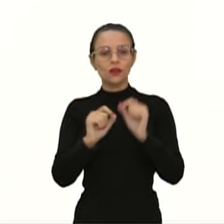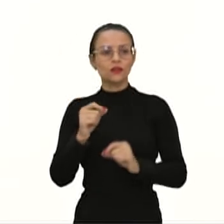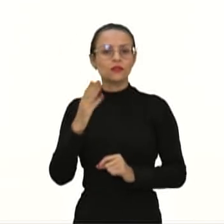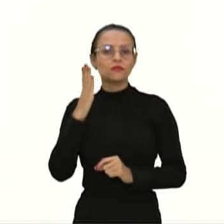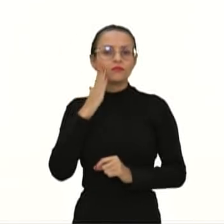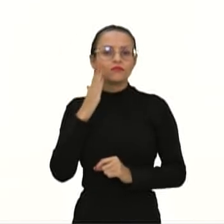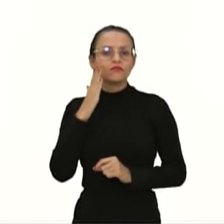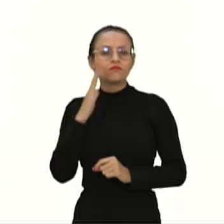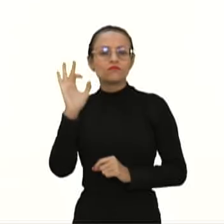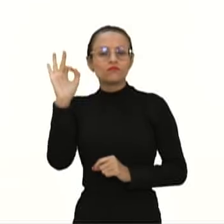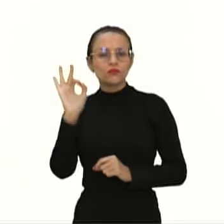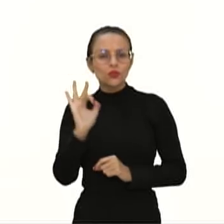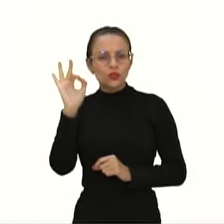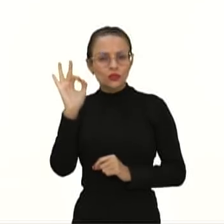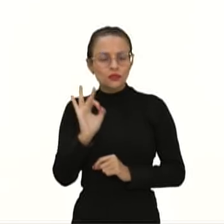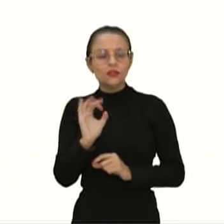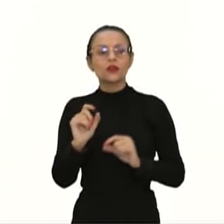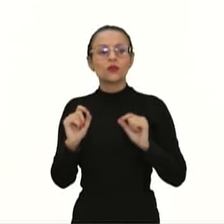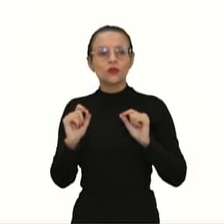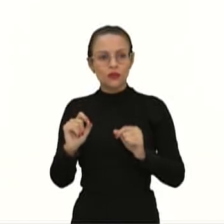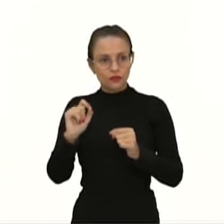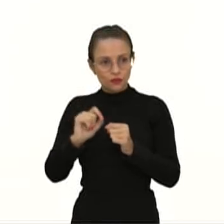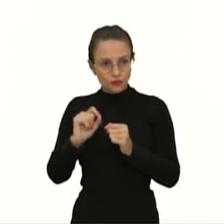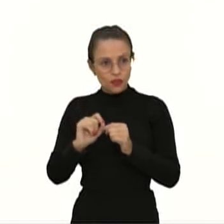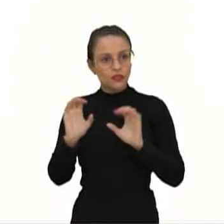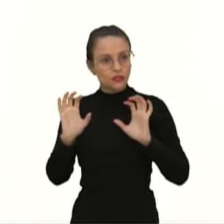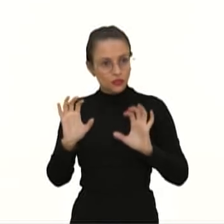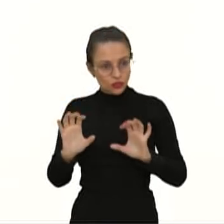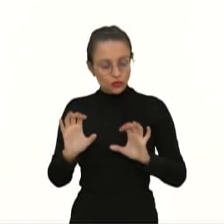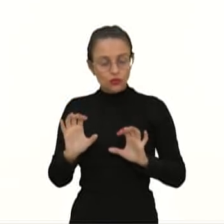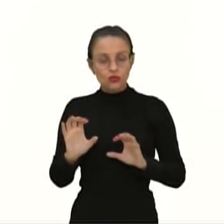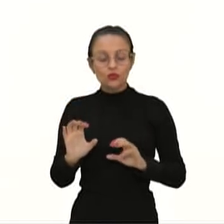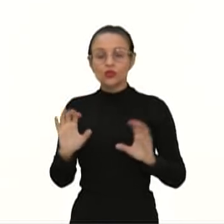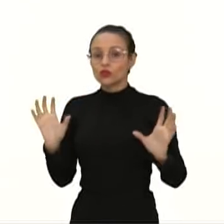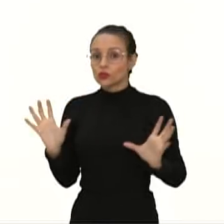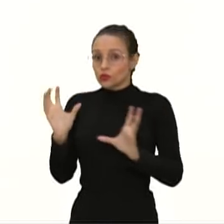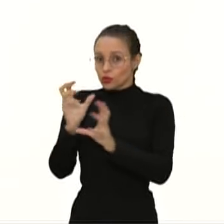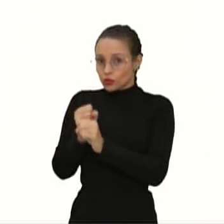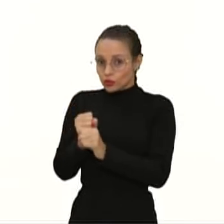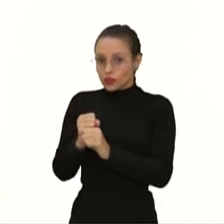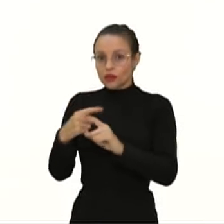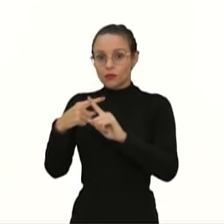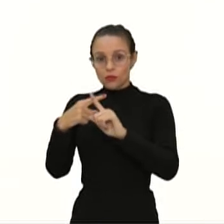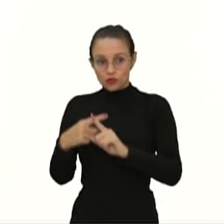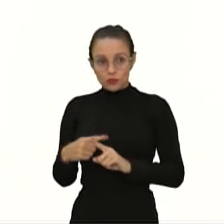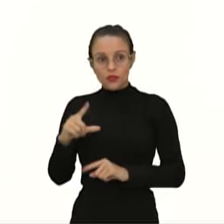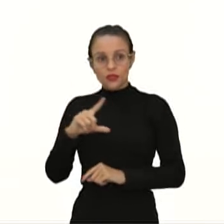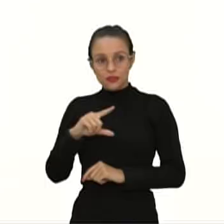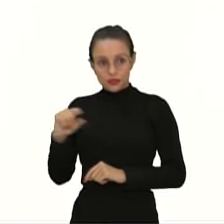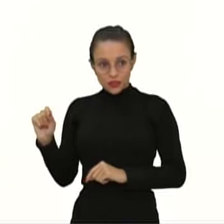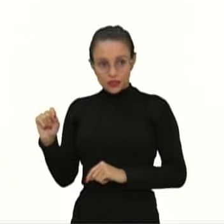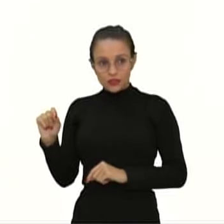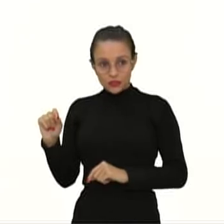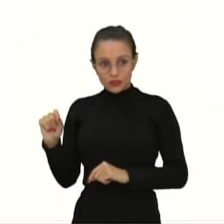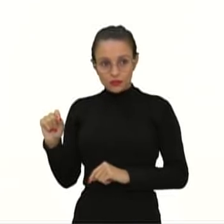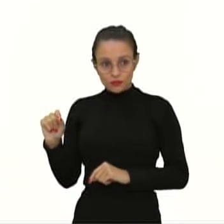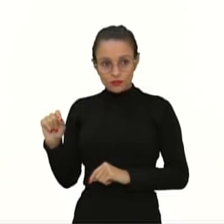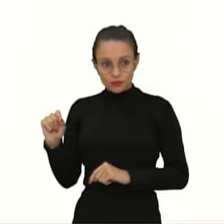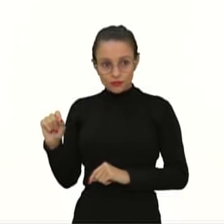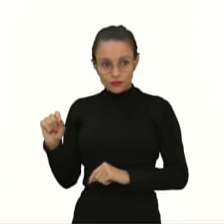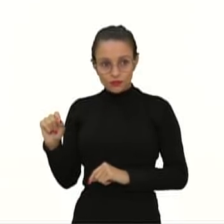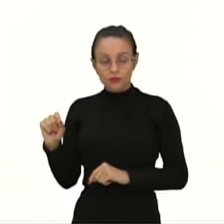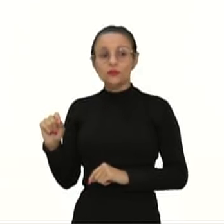porcentagem, né, a gente vai fazer isso. Nós vamos pegar a parte do total, multiplicar por 100. Uma parte do